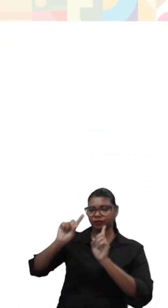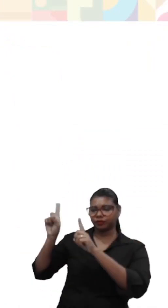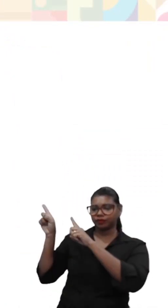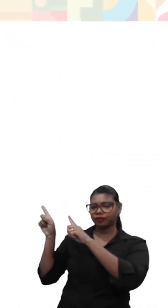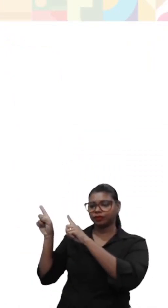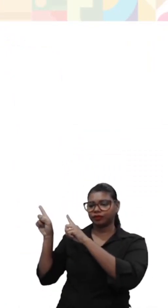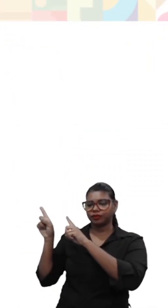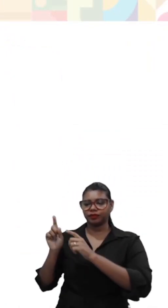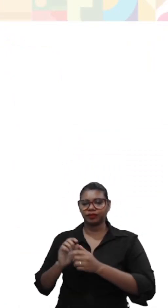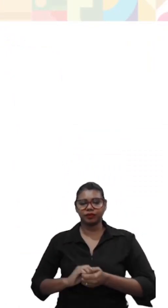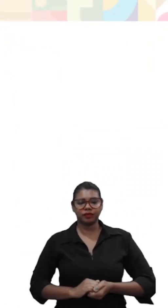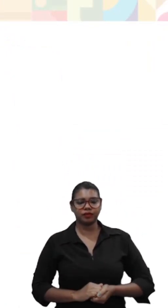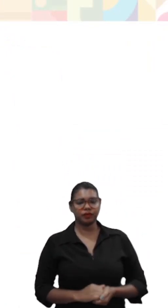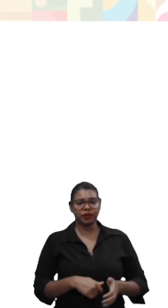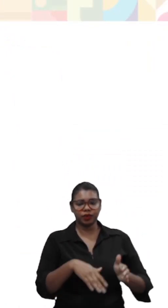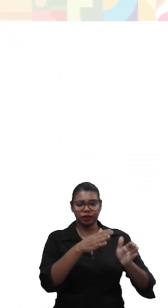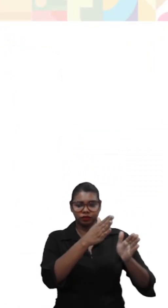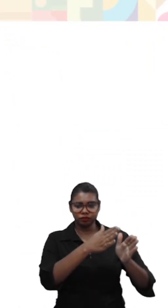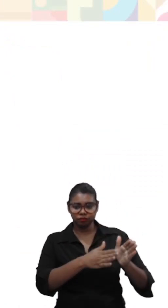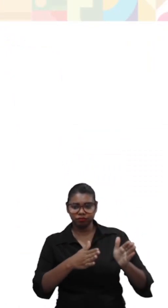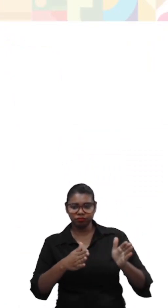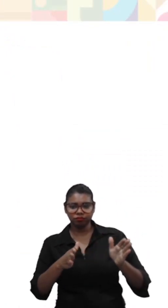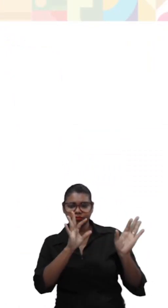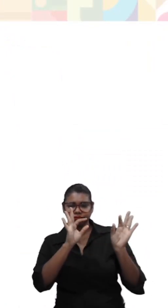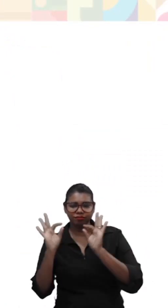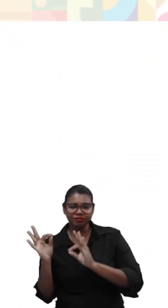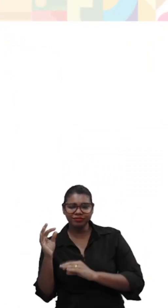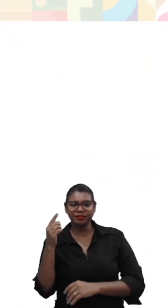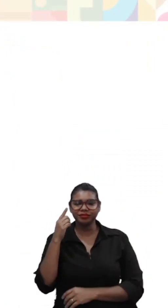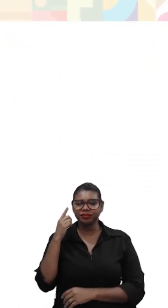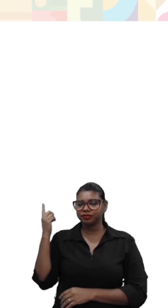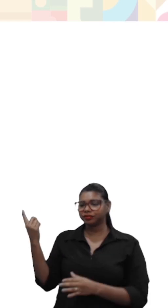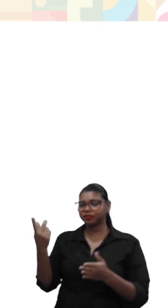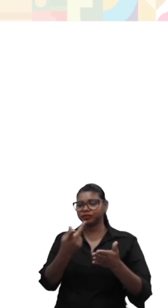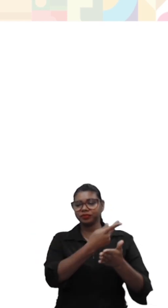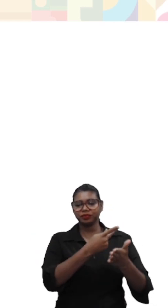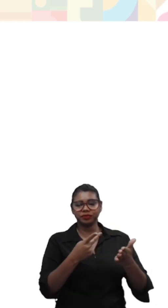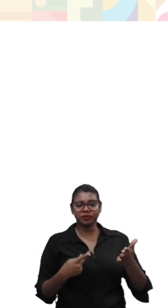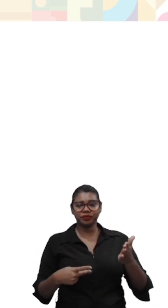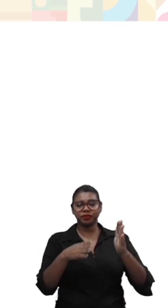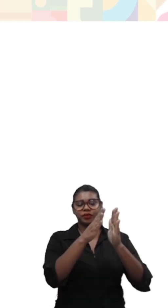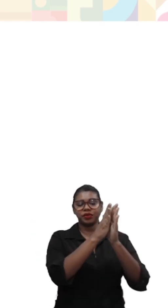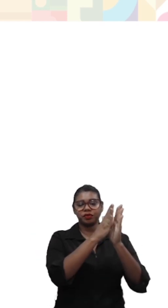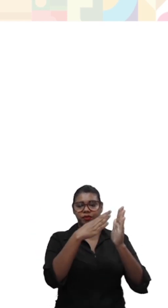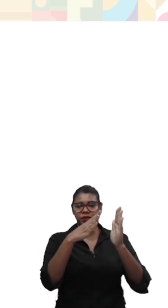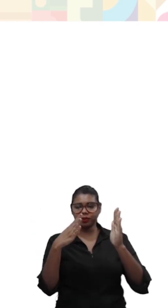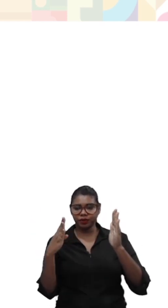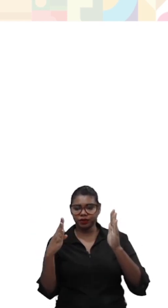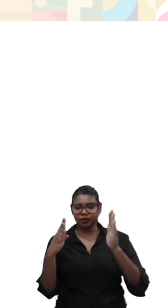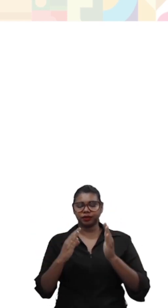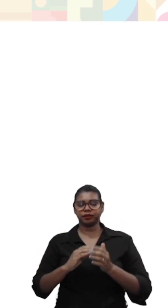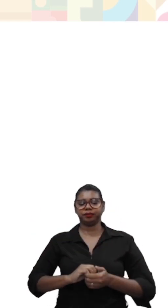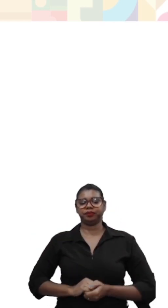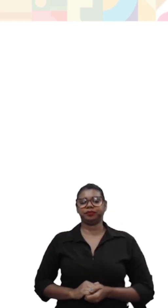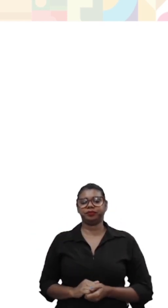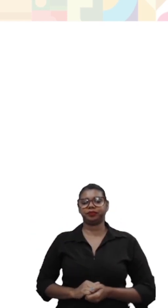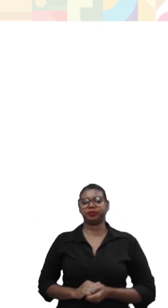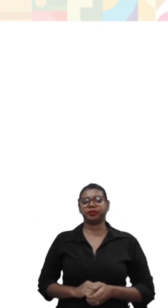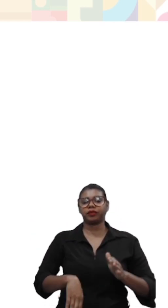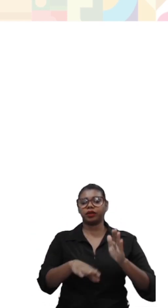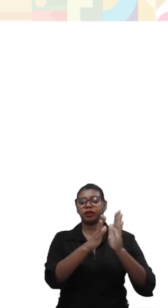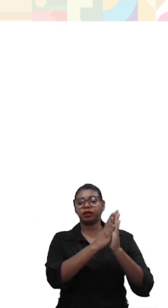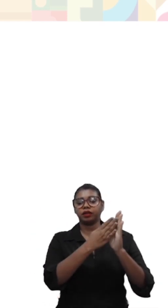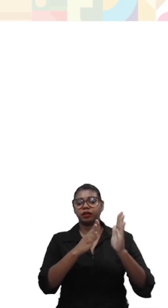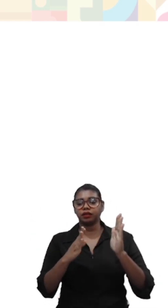como arranjo físico por etapas, tá? Esse aqui tem uma figura de uma biblioteca, tá? Essa biblioteca, ela funciona